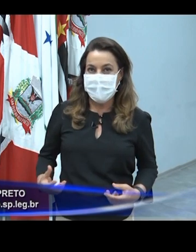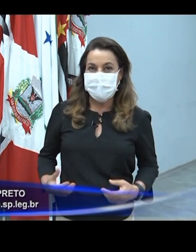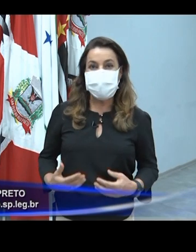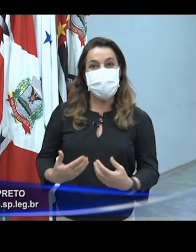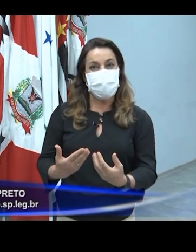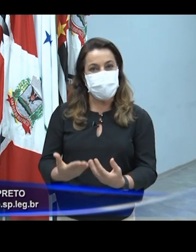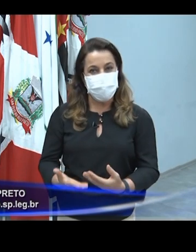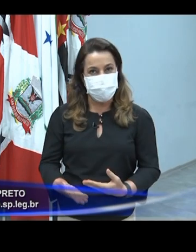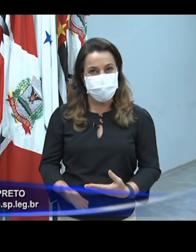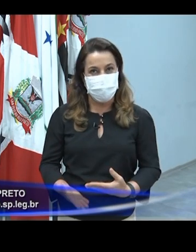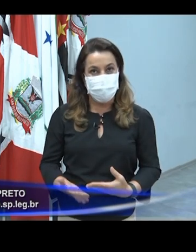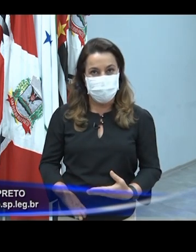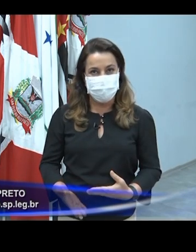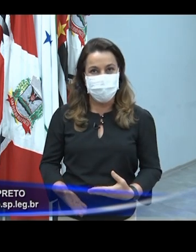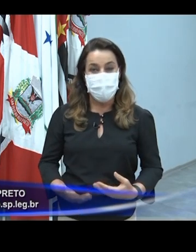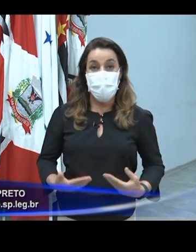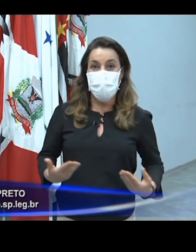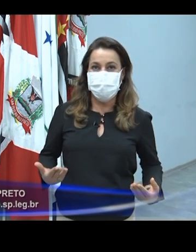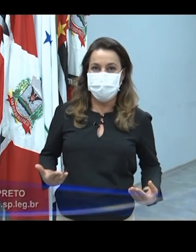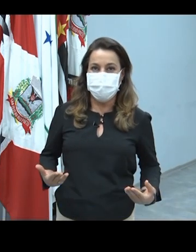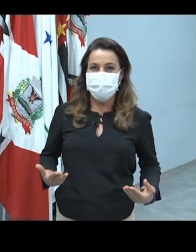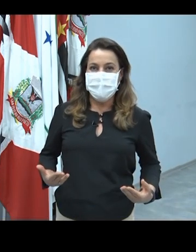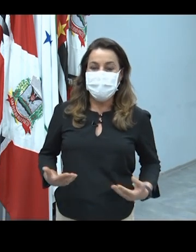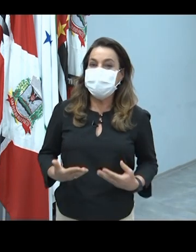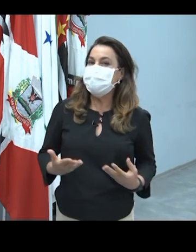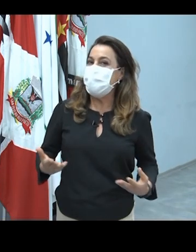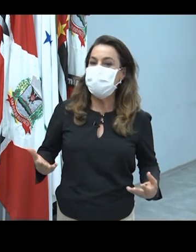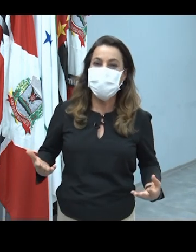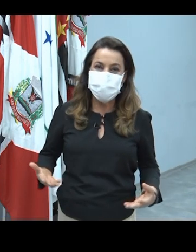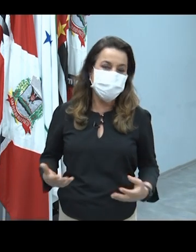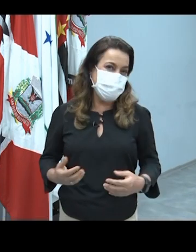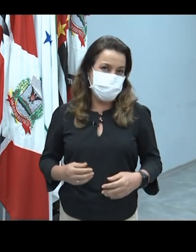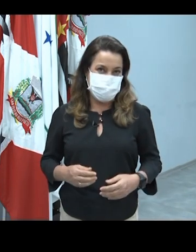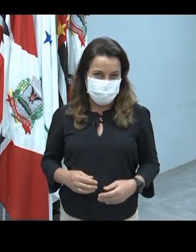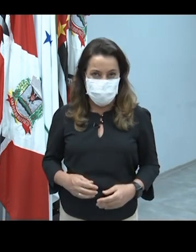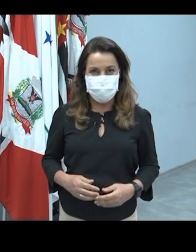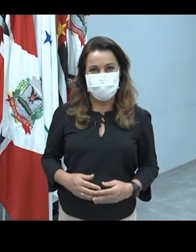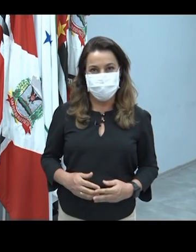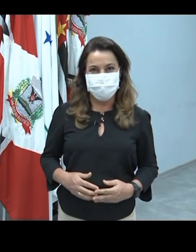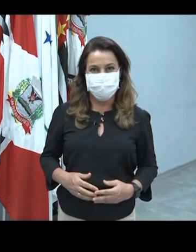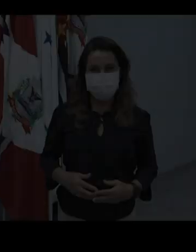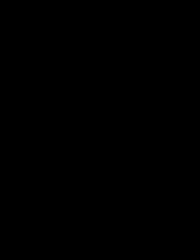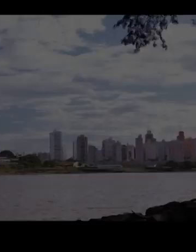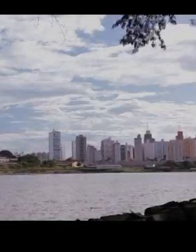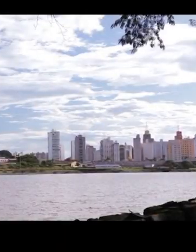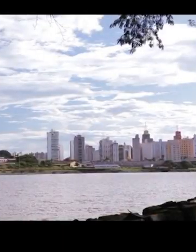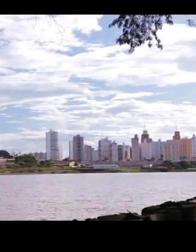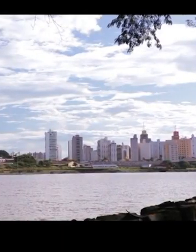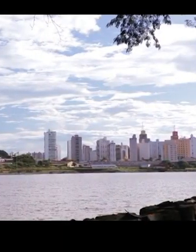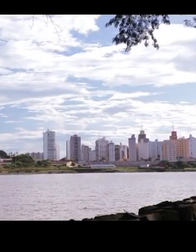riopreto.sp.leg.br. Você pode conhecer a letra, ouvir e cantar o hino da nossa cidade.